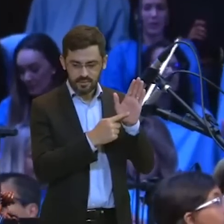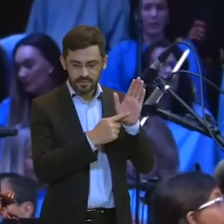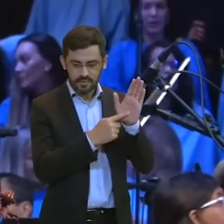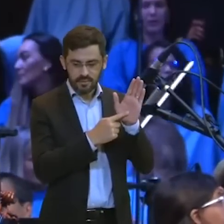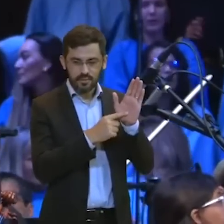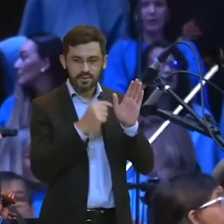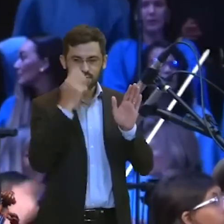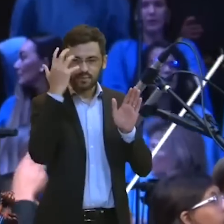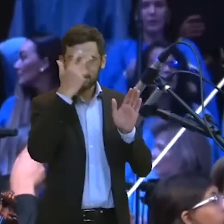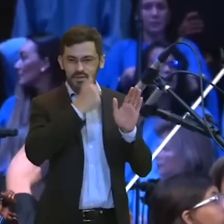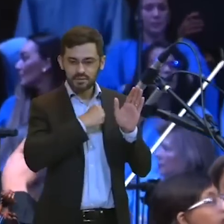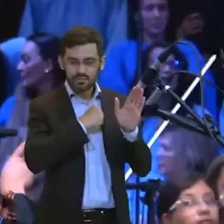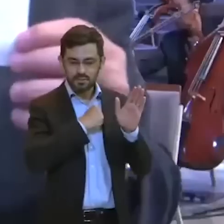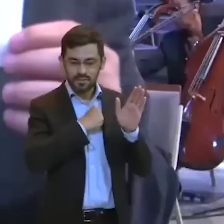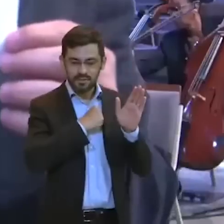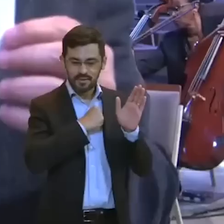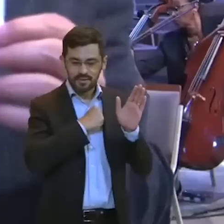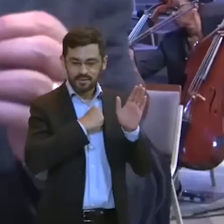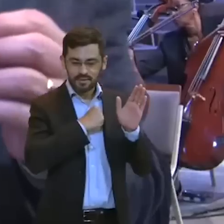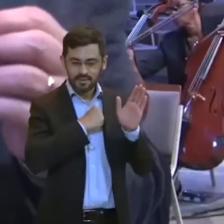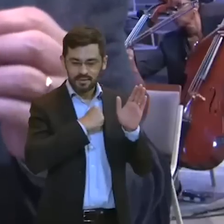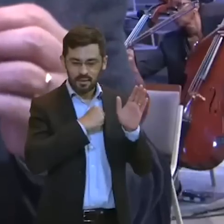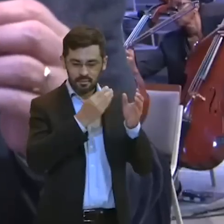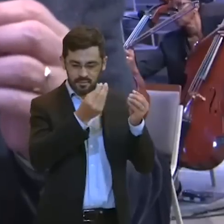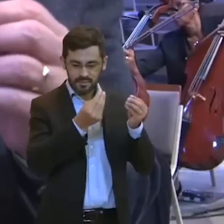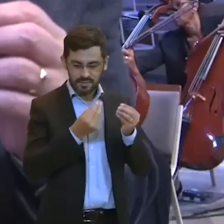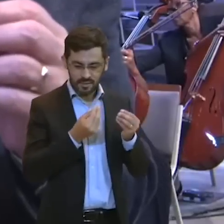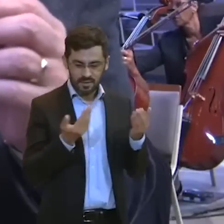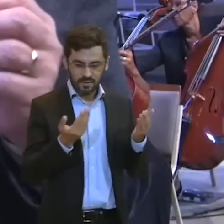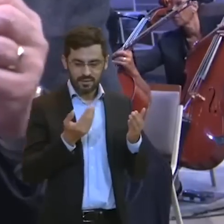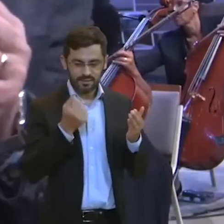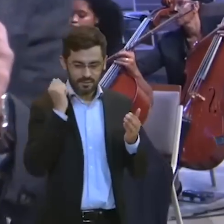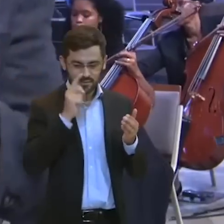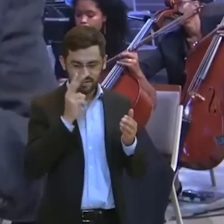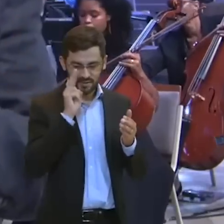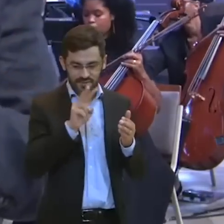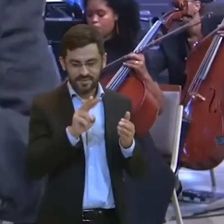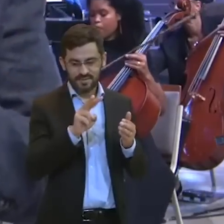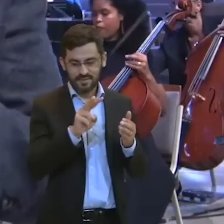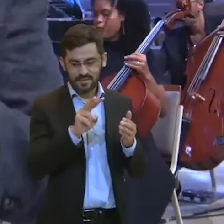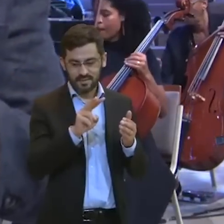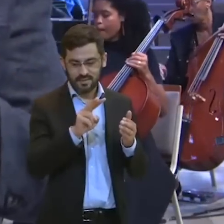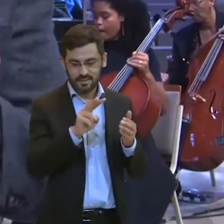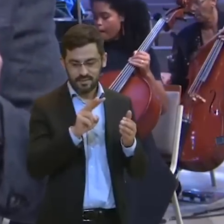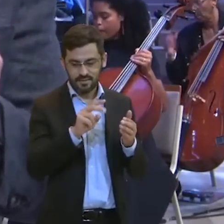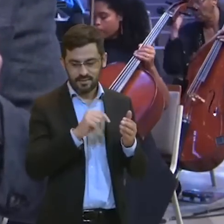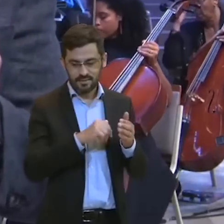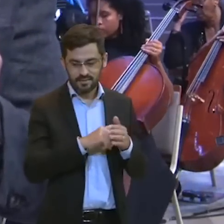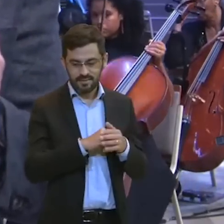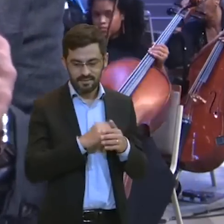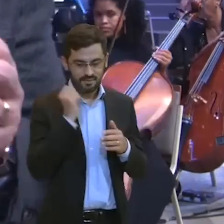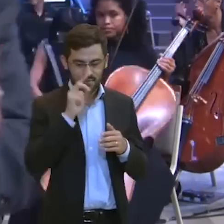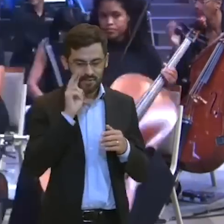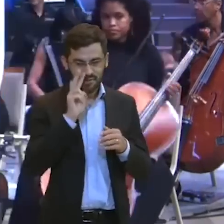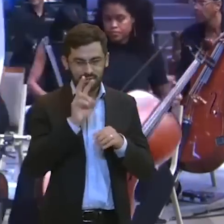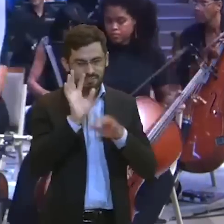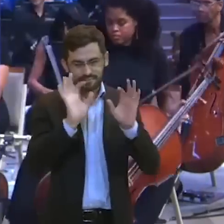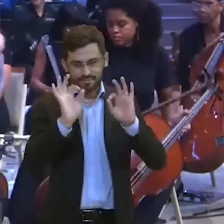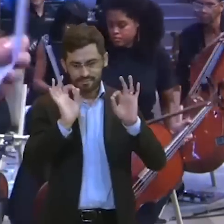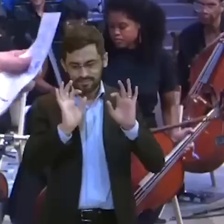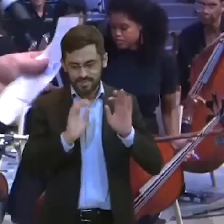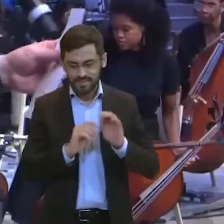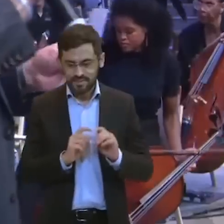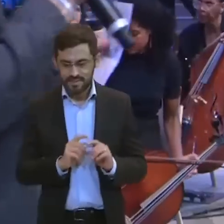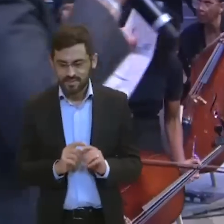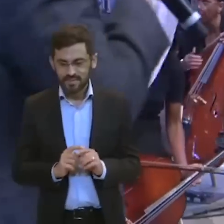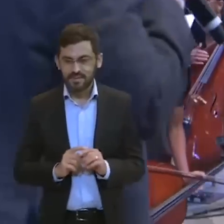que bonitinho o recadinho que eu recebi. Aí, agora sim. E o foco? Não dá, né? Tá.